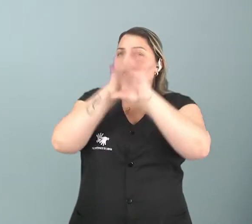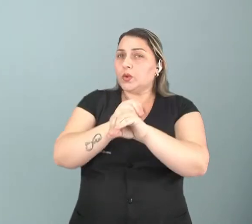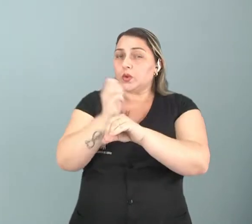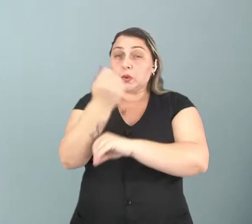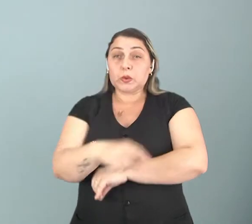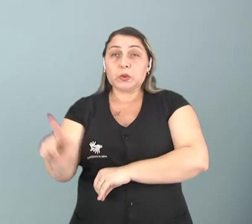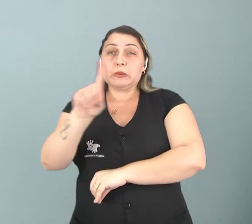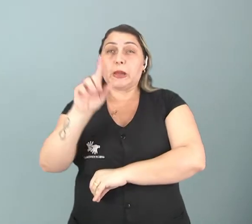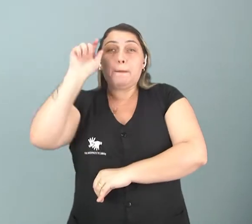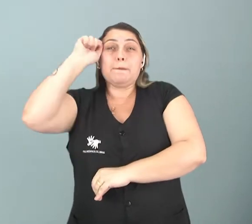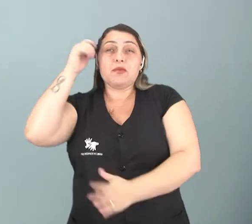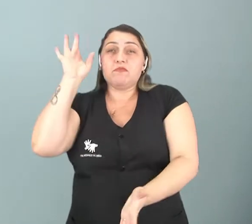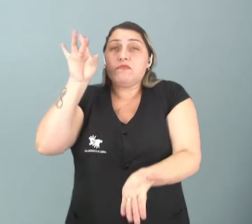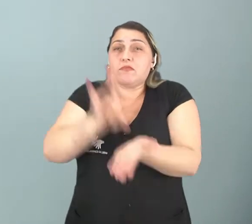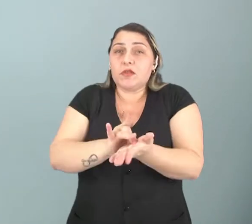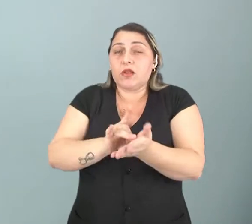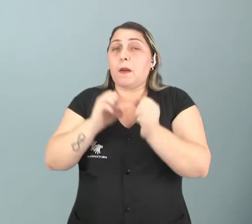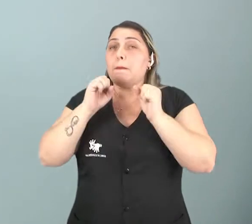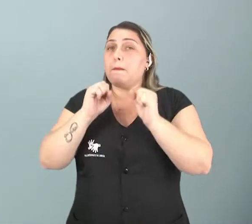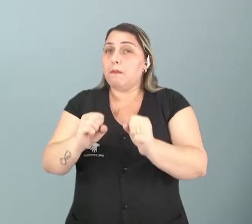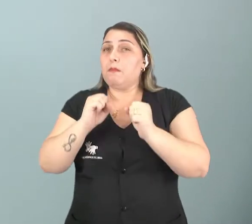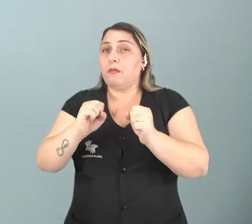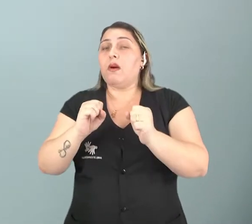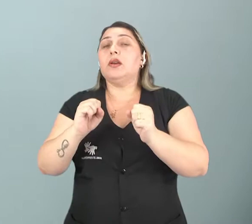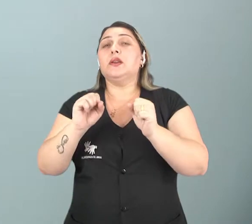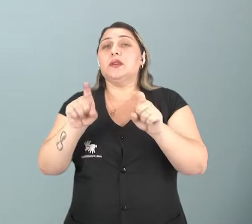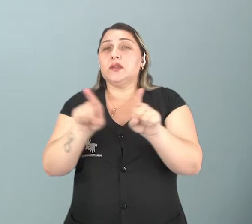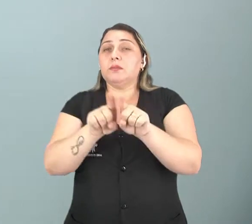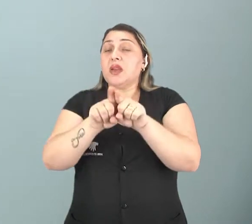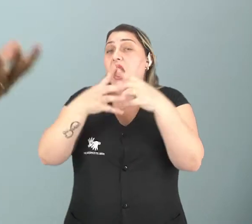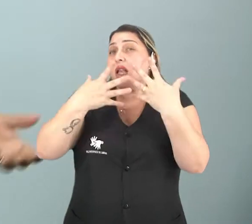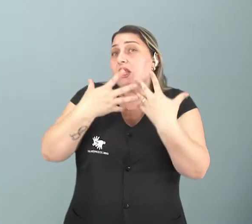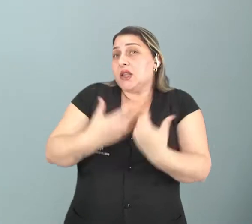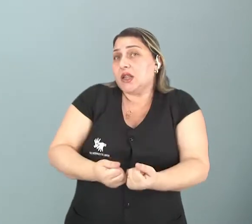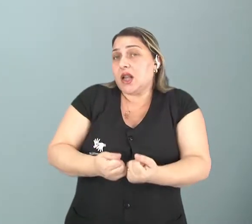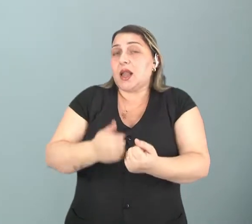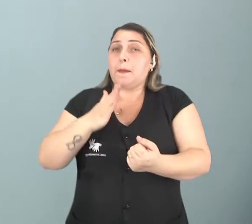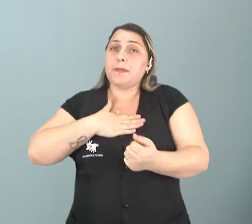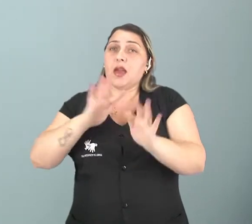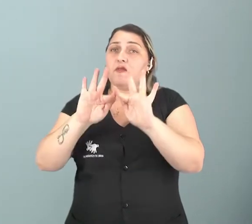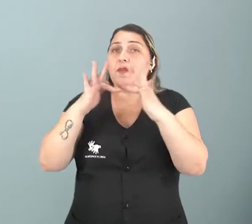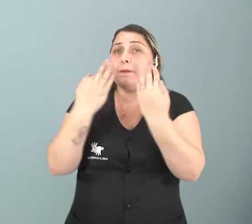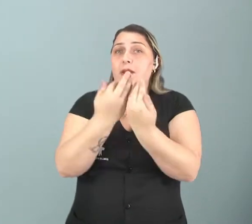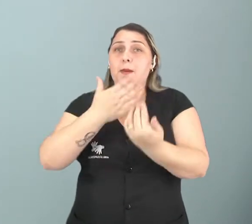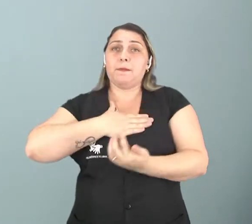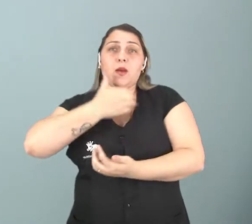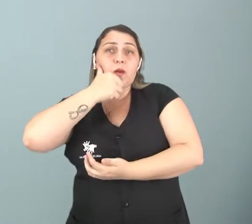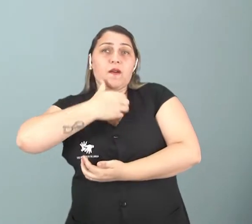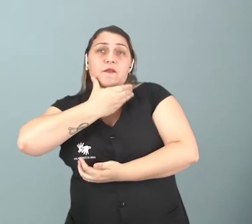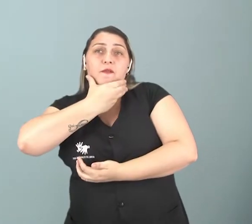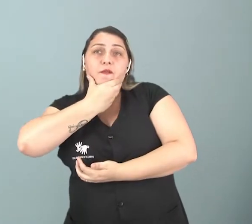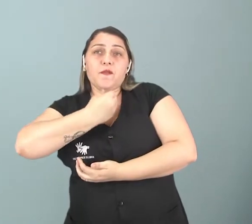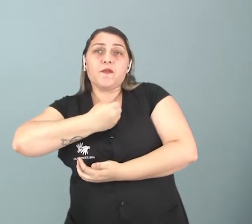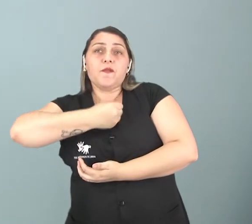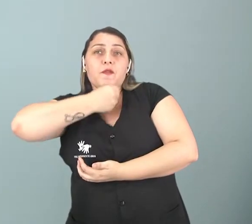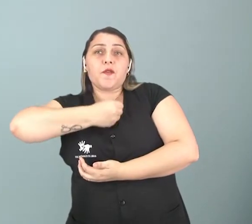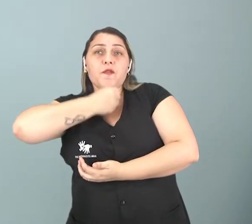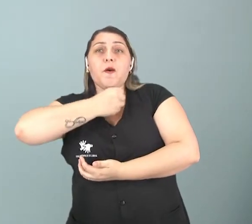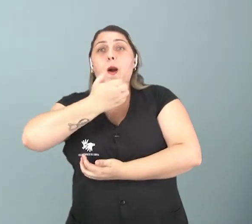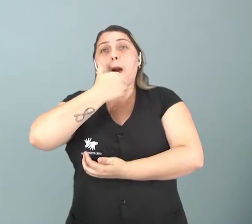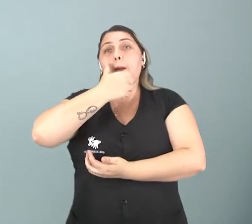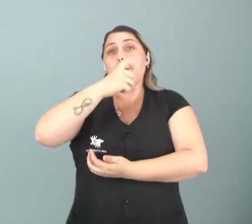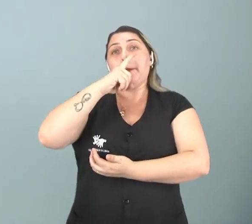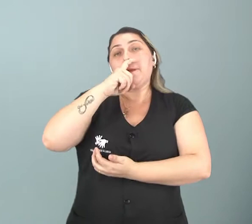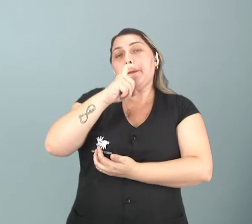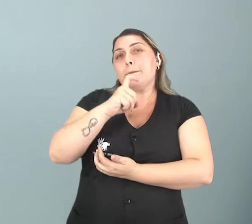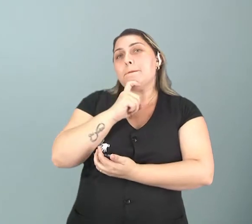preciso ser preto. Eu posso me autodeclarar. Pode ser por conta da minha família, dos meus avós, dos meus pais. Então eu posso me